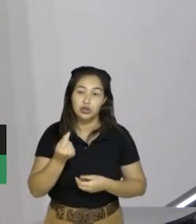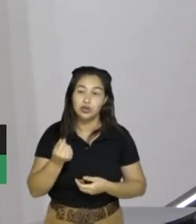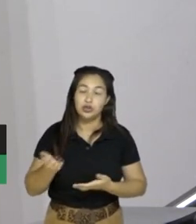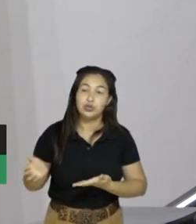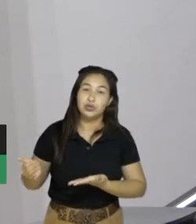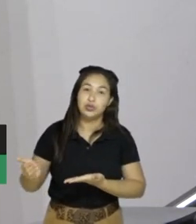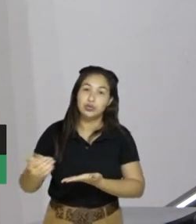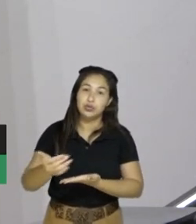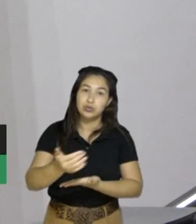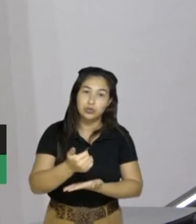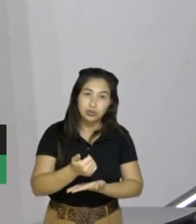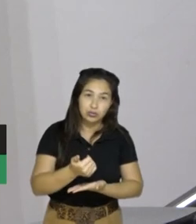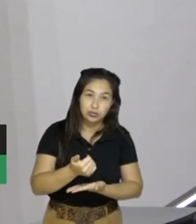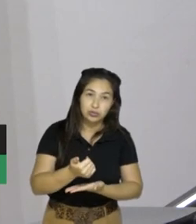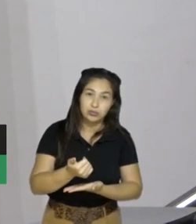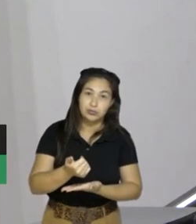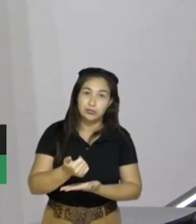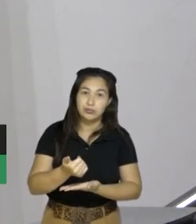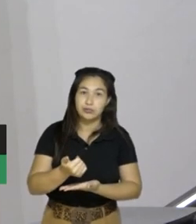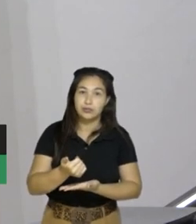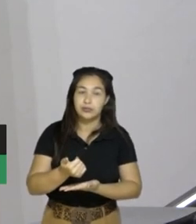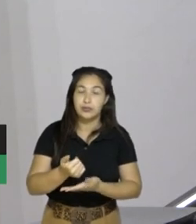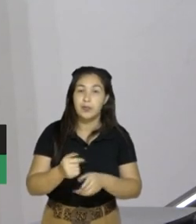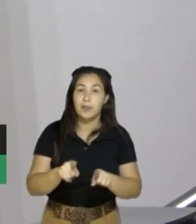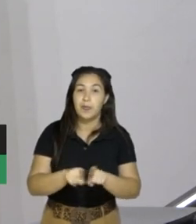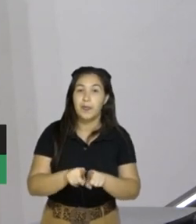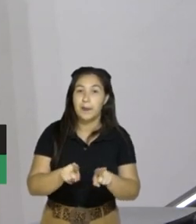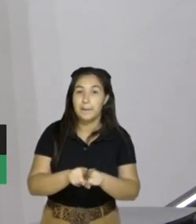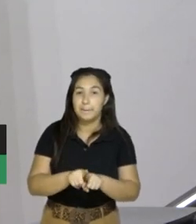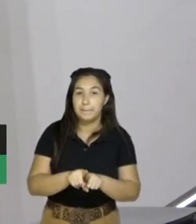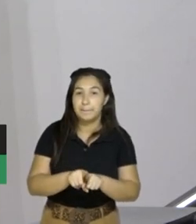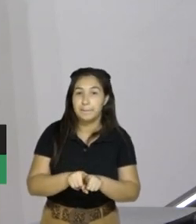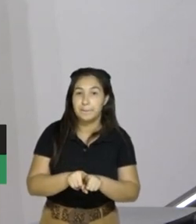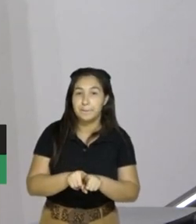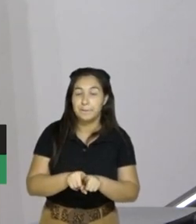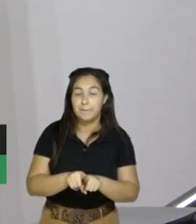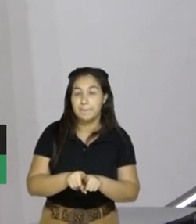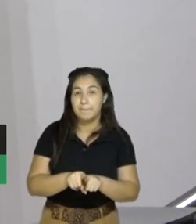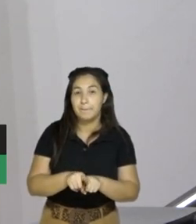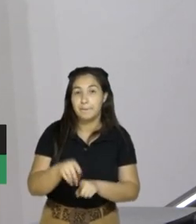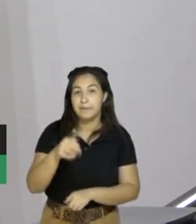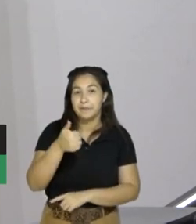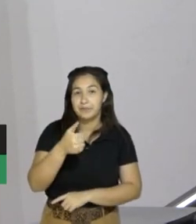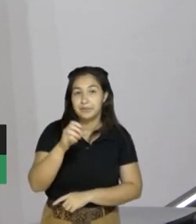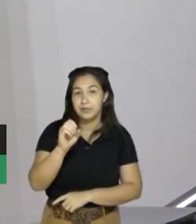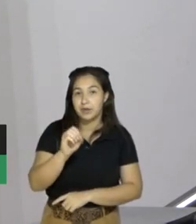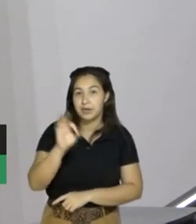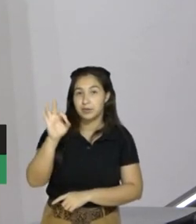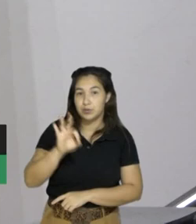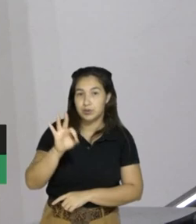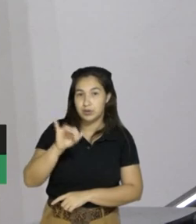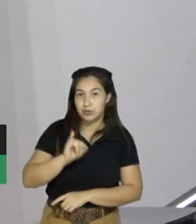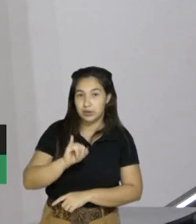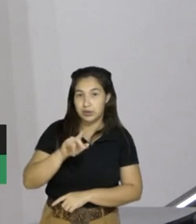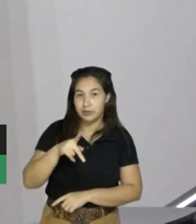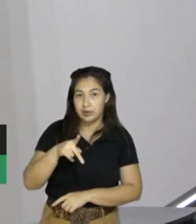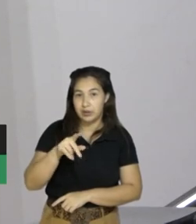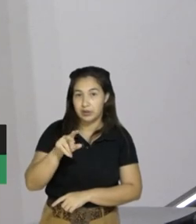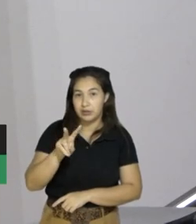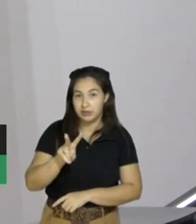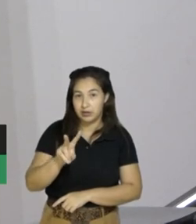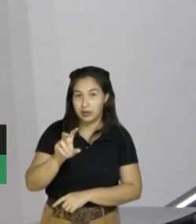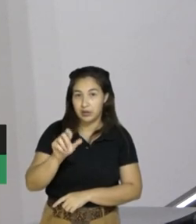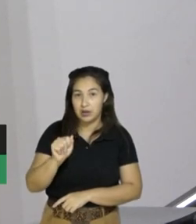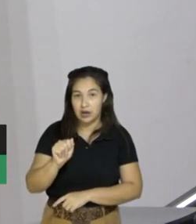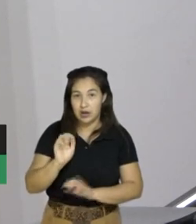faixas de domínio recursos dos 10% do IPVA já com lei aqui